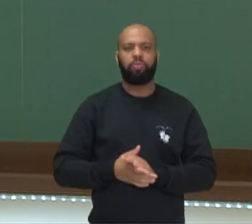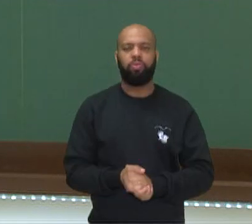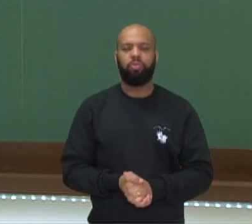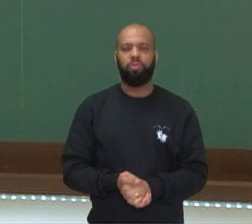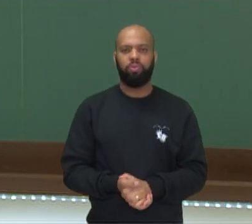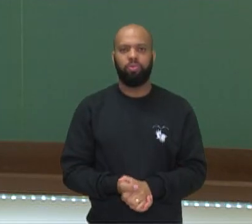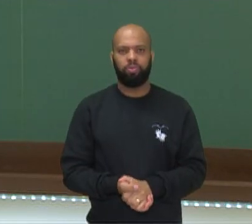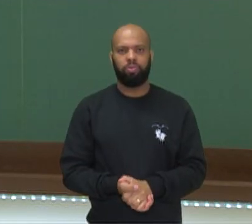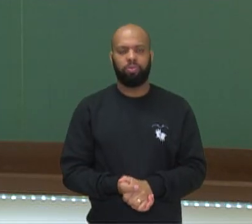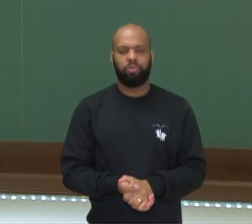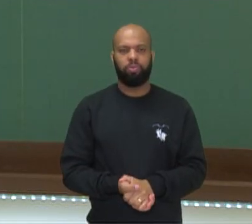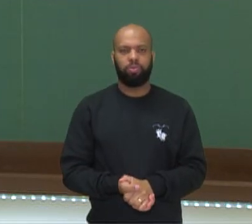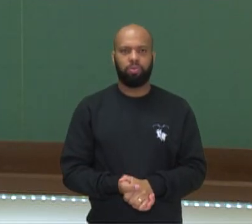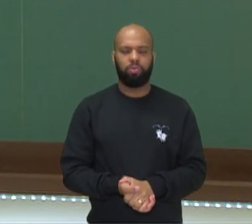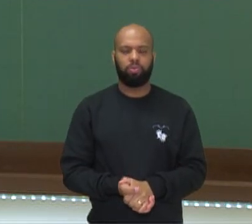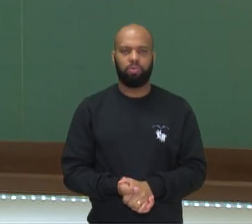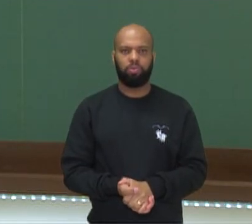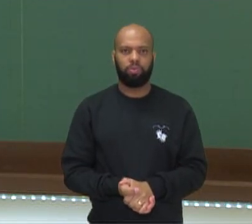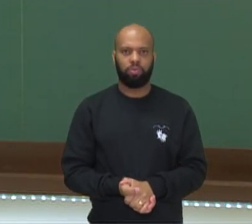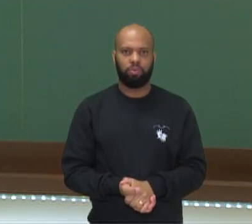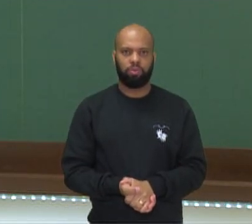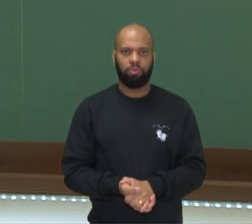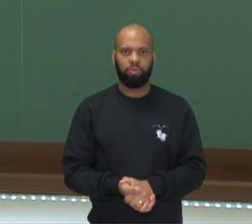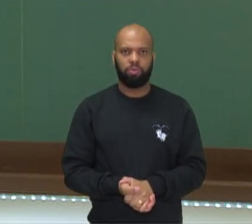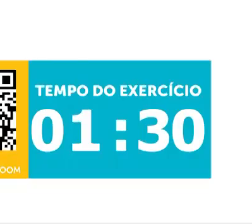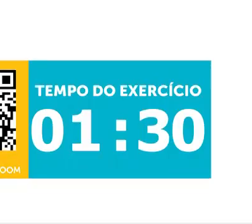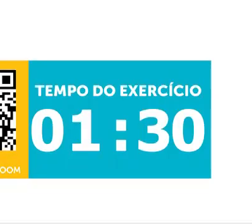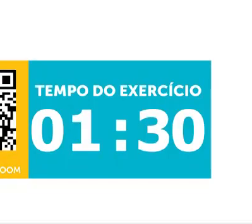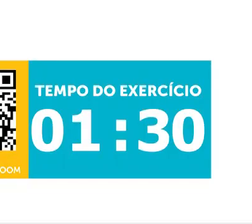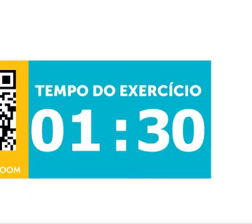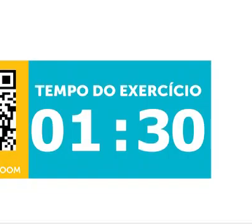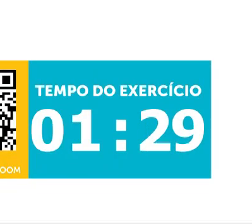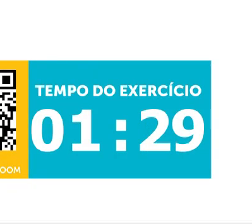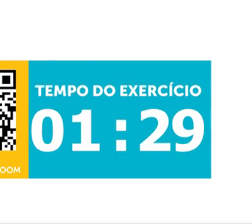essa atividade e eu já volto para fazermos a correção.